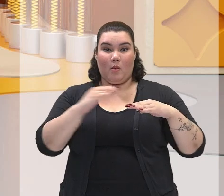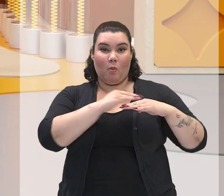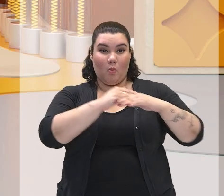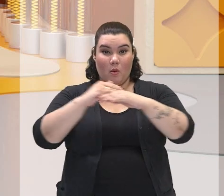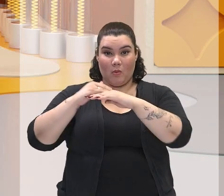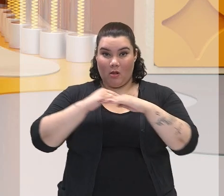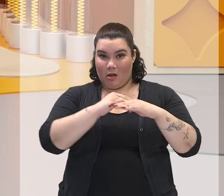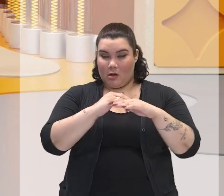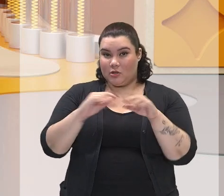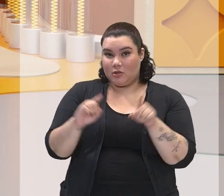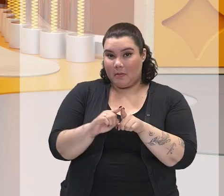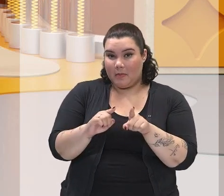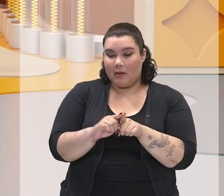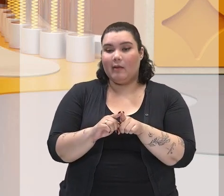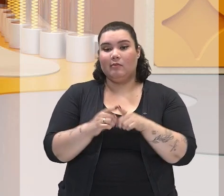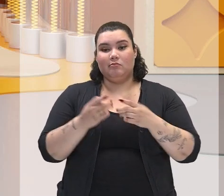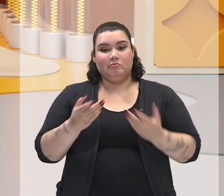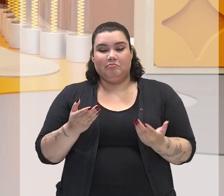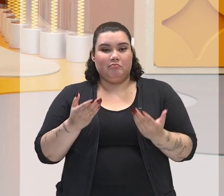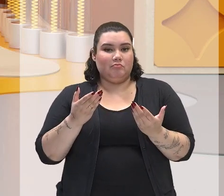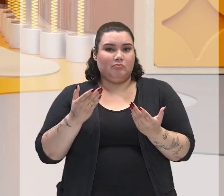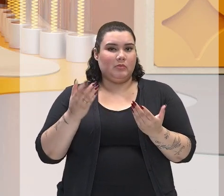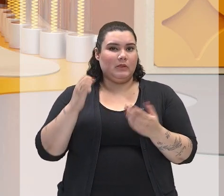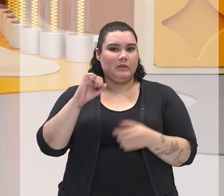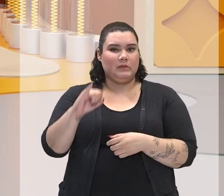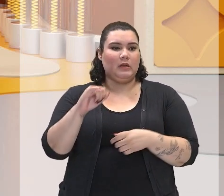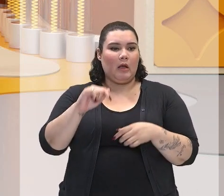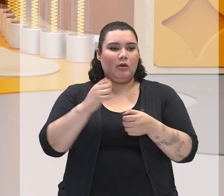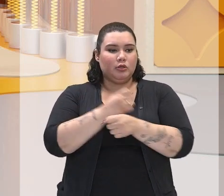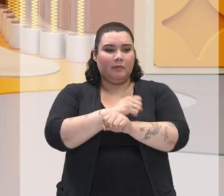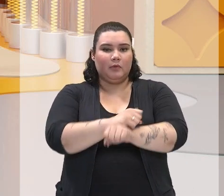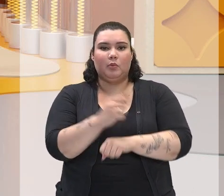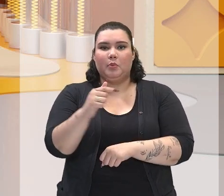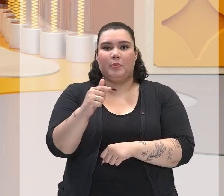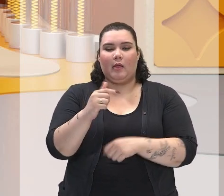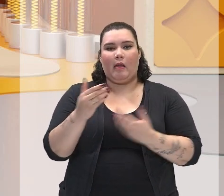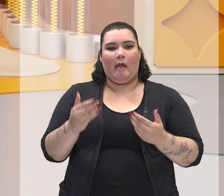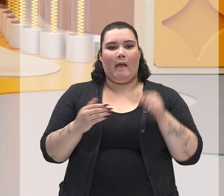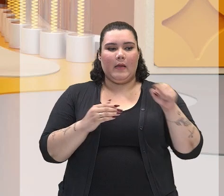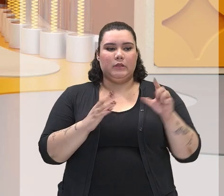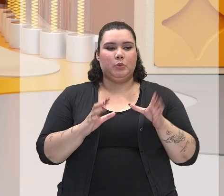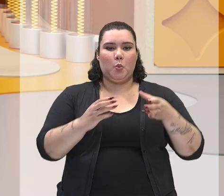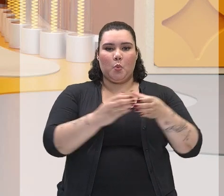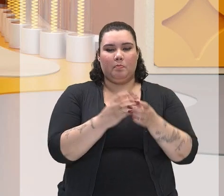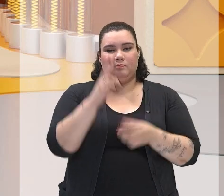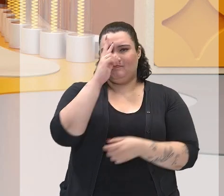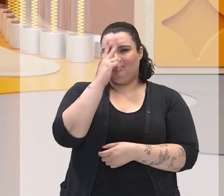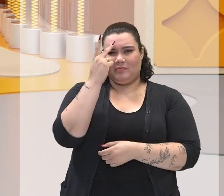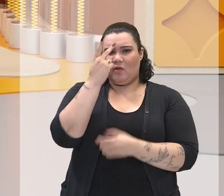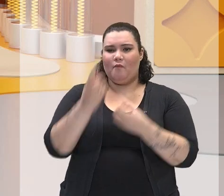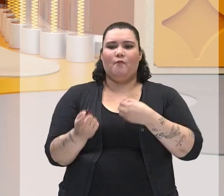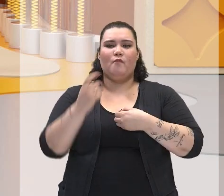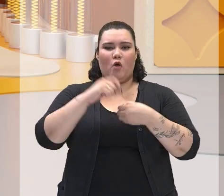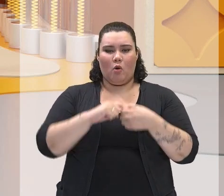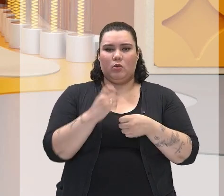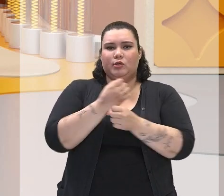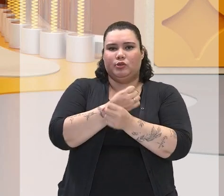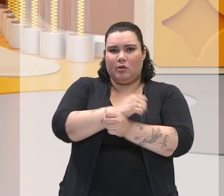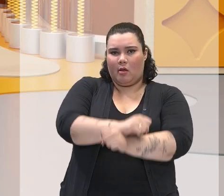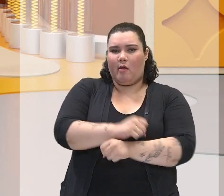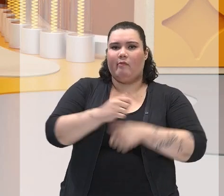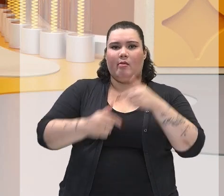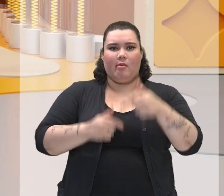fraternidade, não fazia sentido se manter a escravidão em lugar nenhum, né? Mas aí os girondinos vão vir contra e vão reimplantar